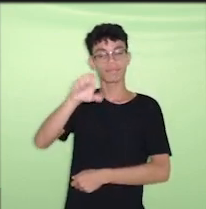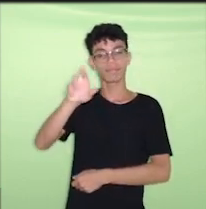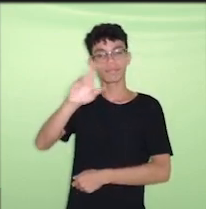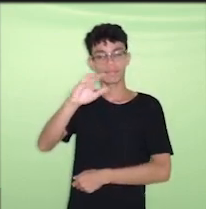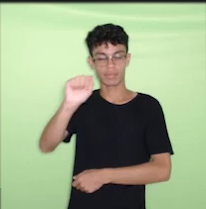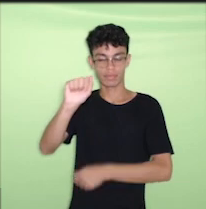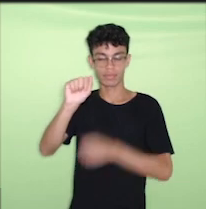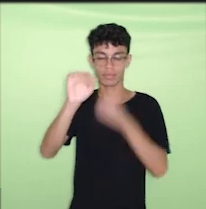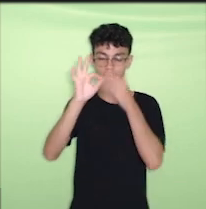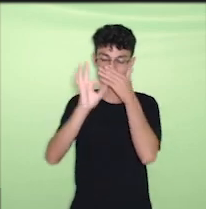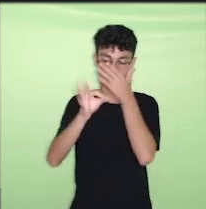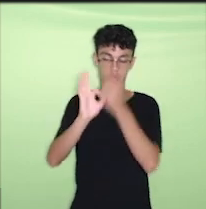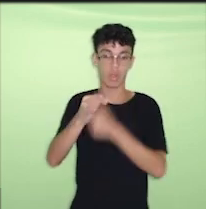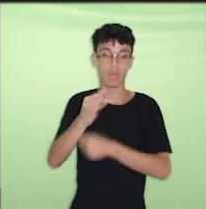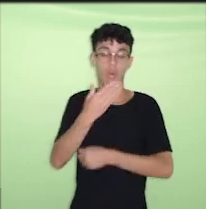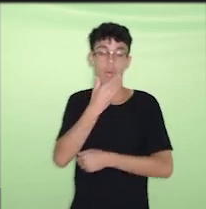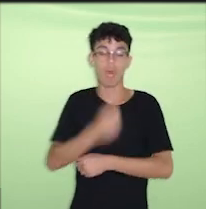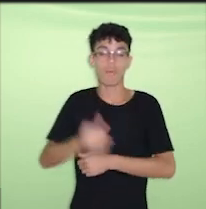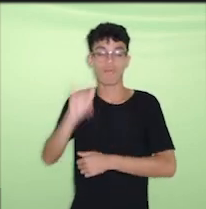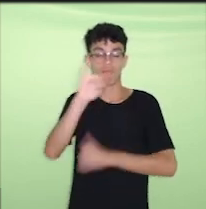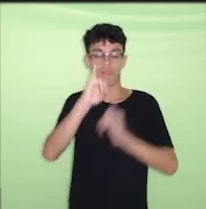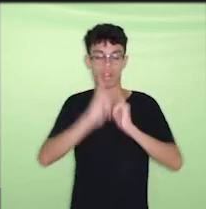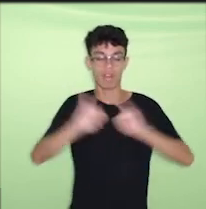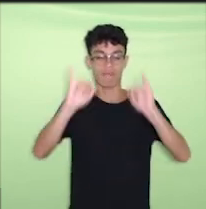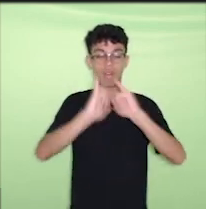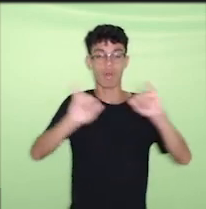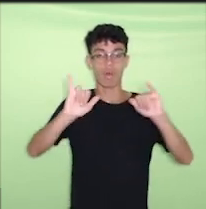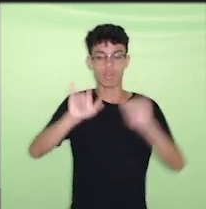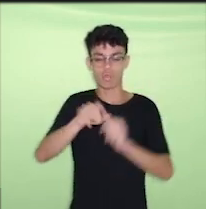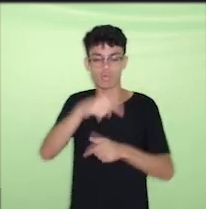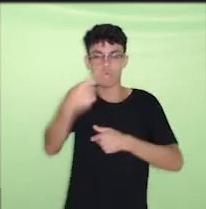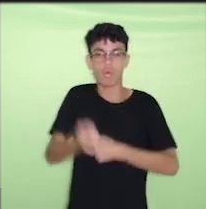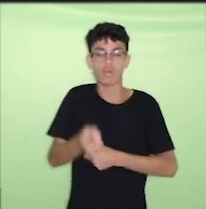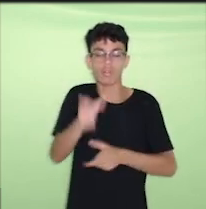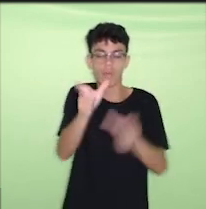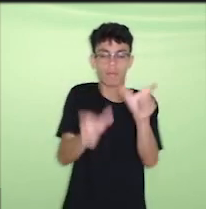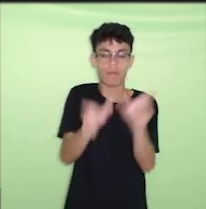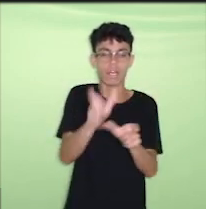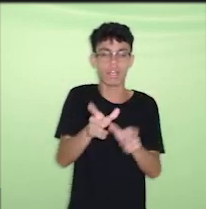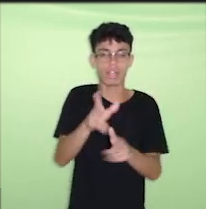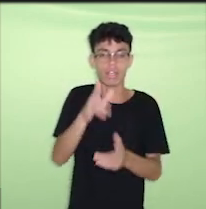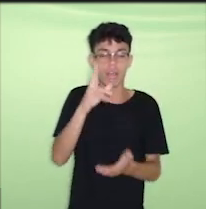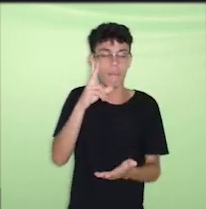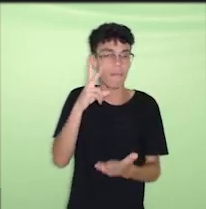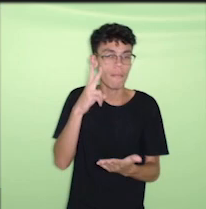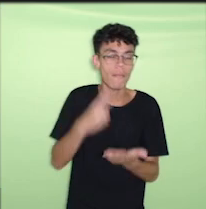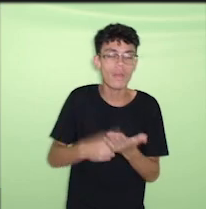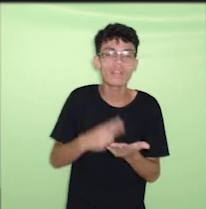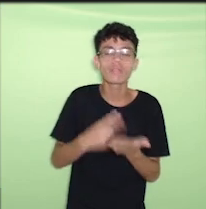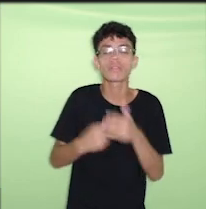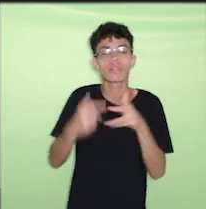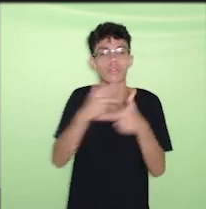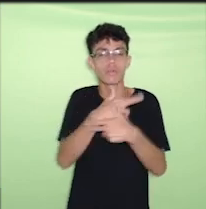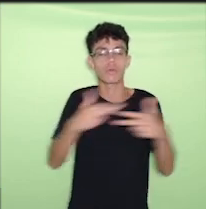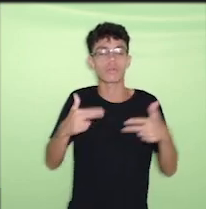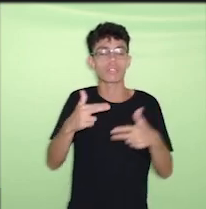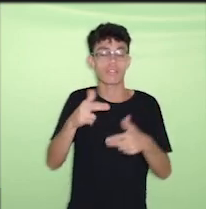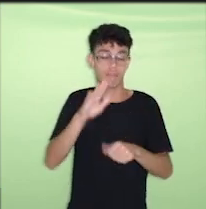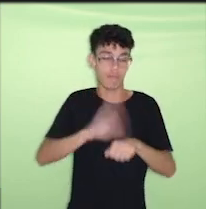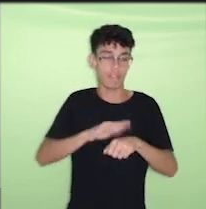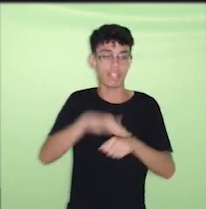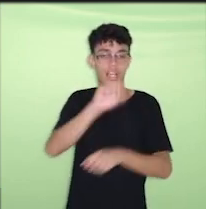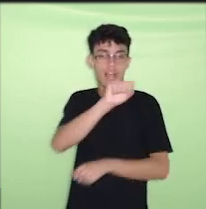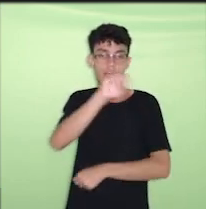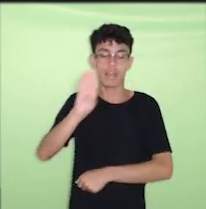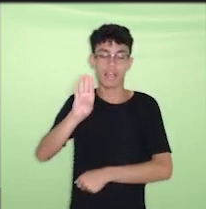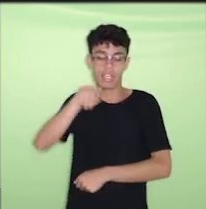certa. O homem primeiro falou, os outros continuaram fazendo a mesma coisa. Depois o homem mostrou por A mais B que estava certo. E os